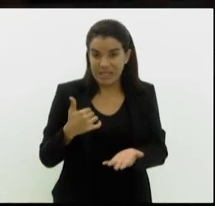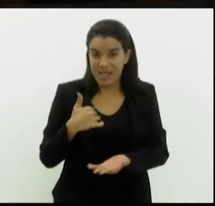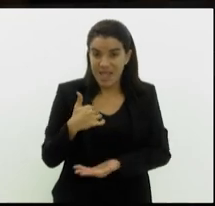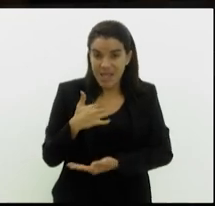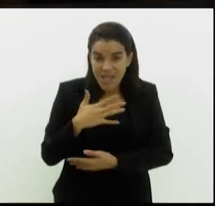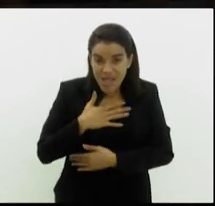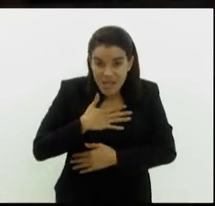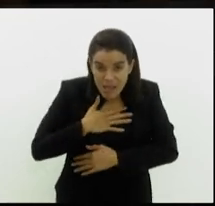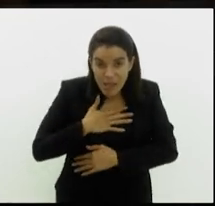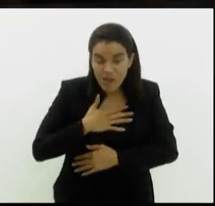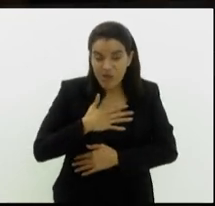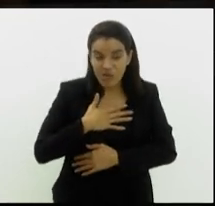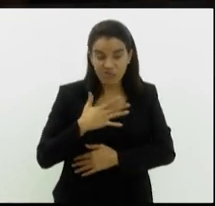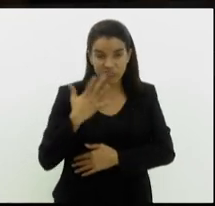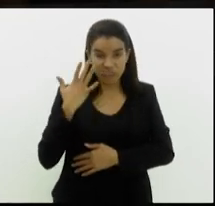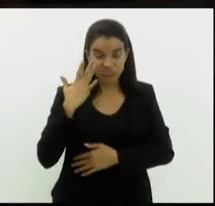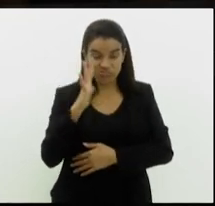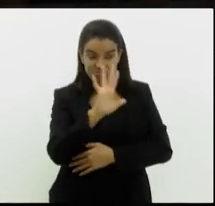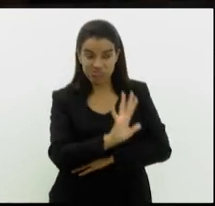Eu considero